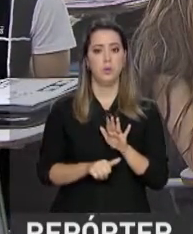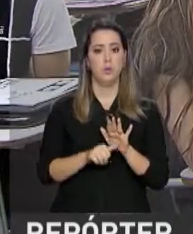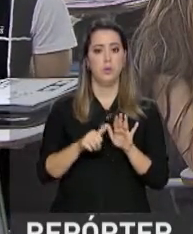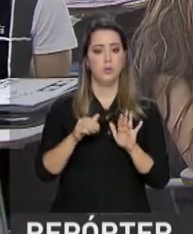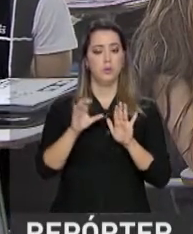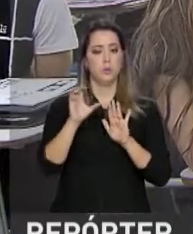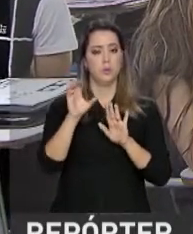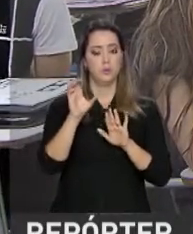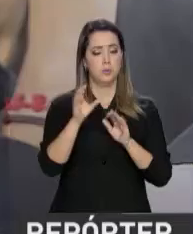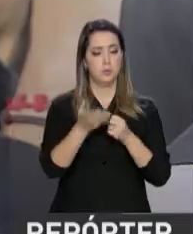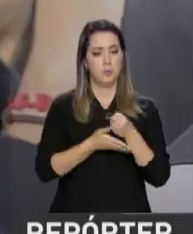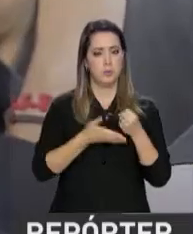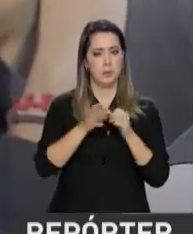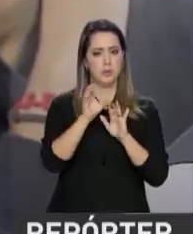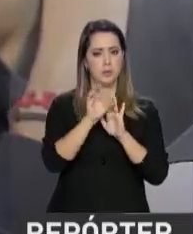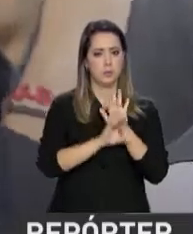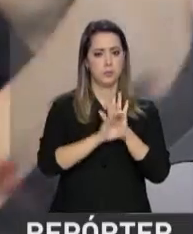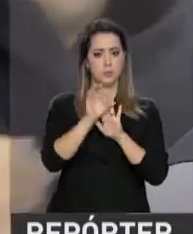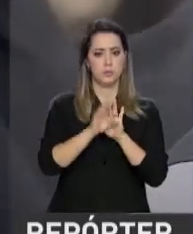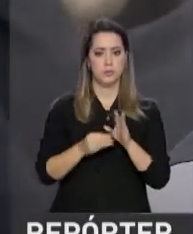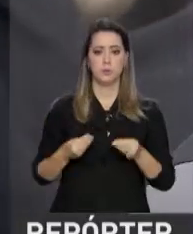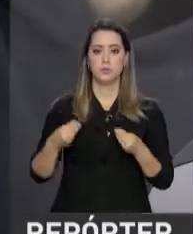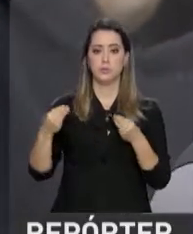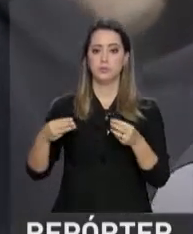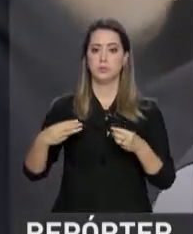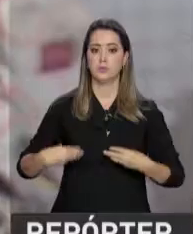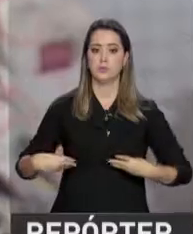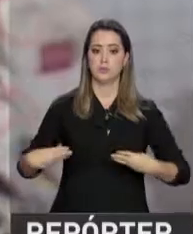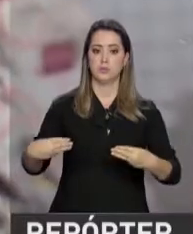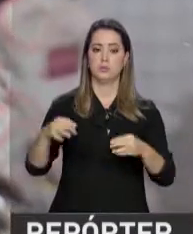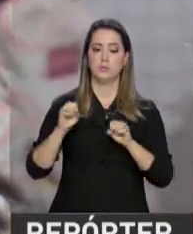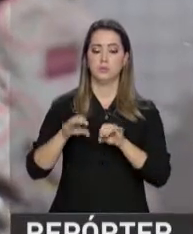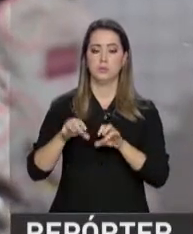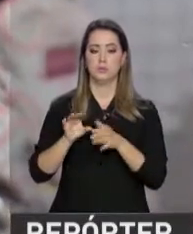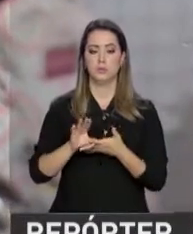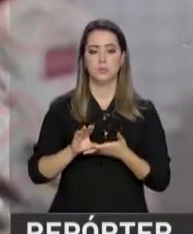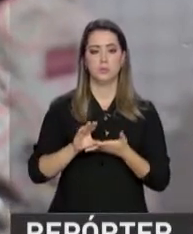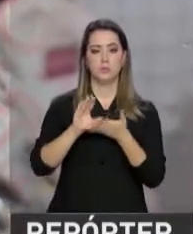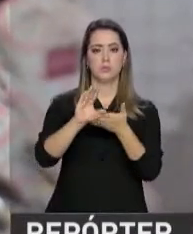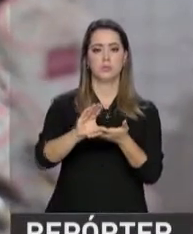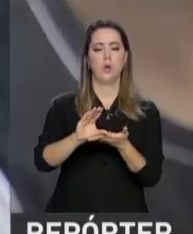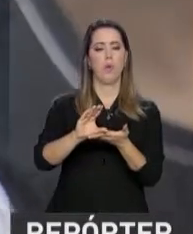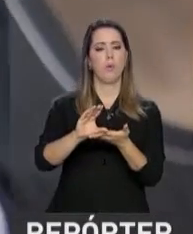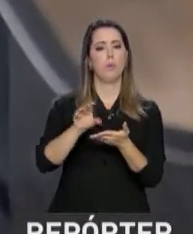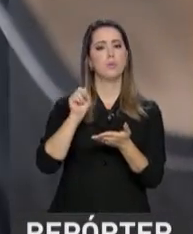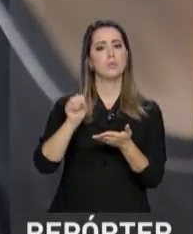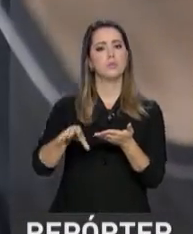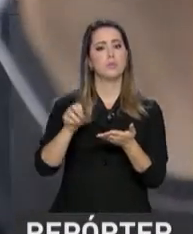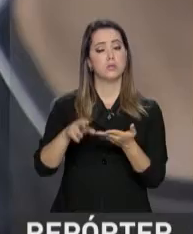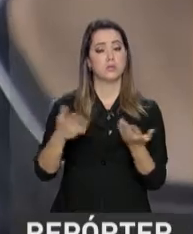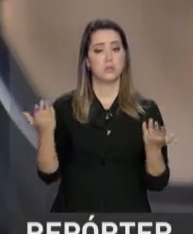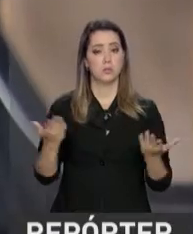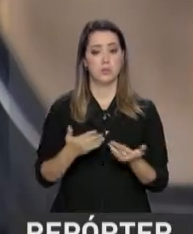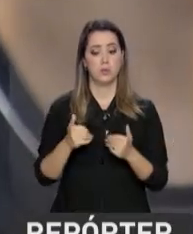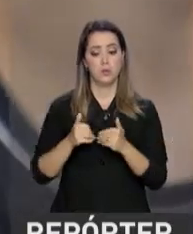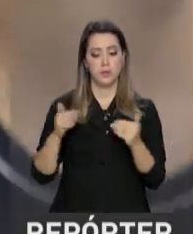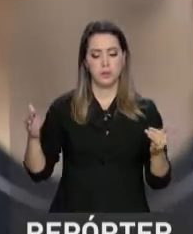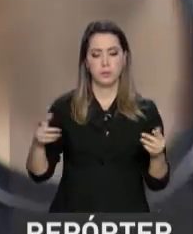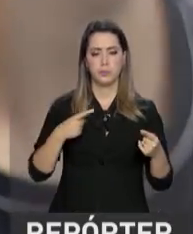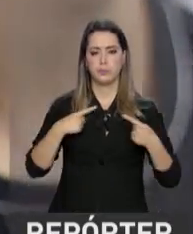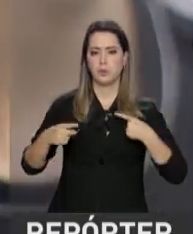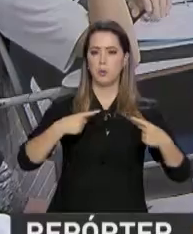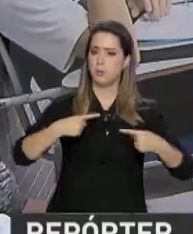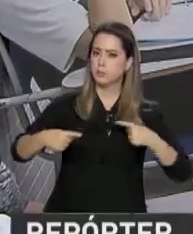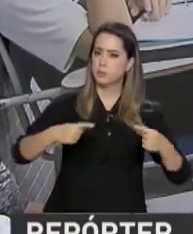comum curricular foi entregue pelo ministério da educação ao conselho nacional de educação que agora vai dar espaço para a população